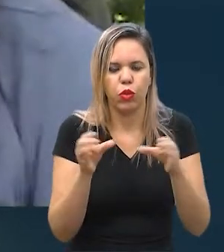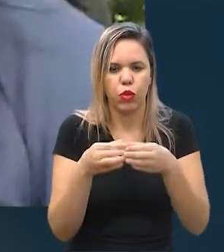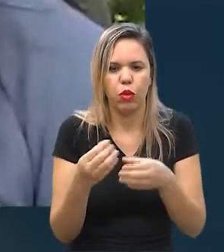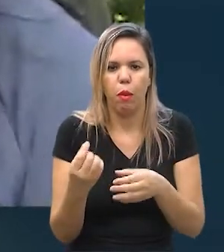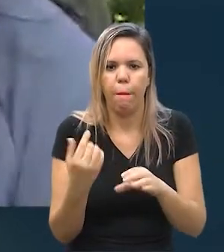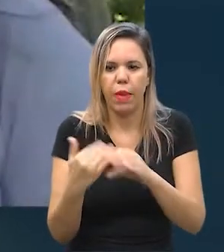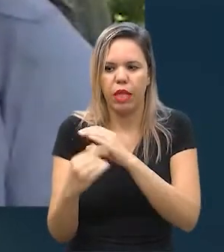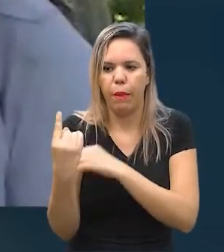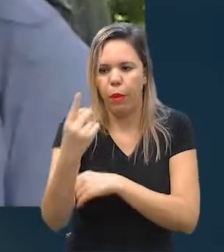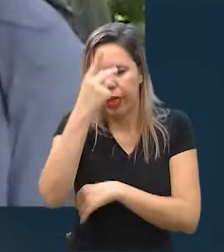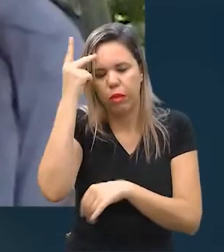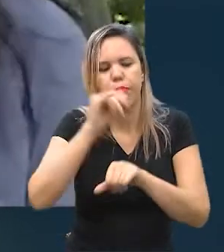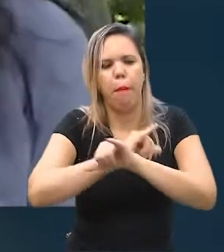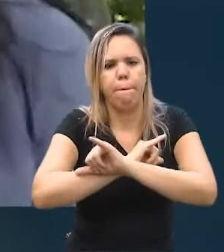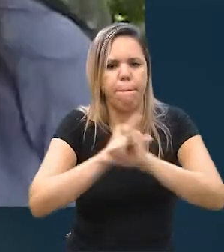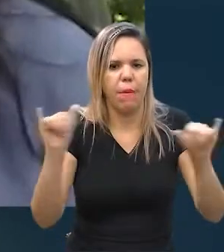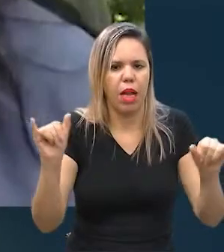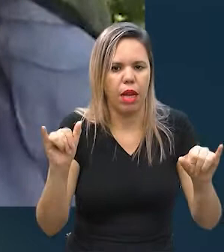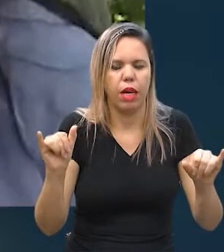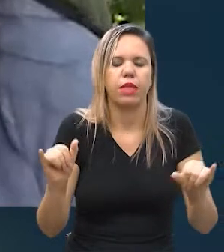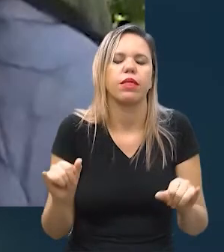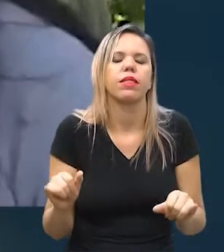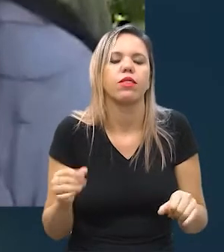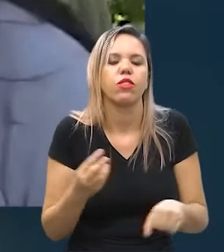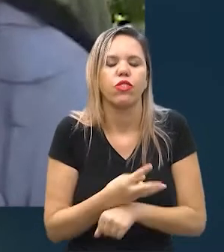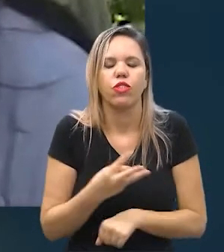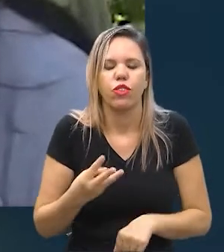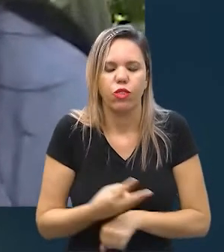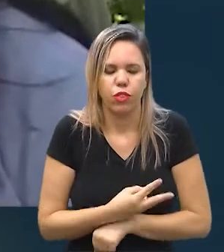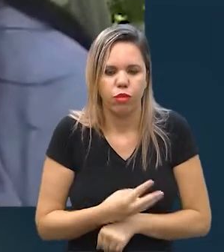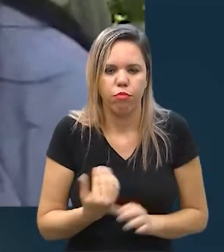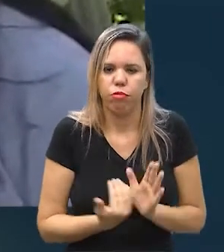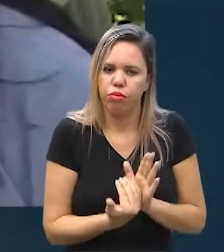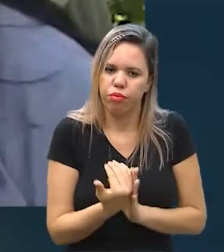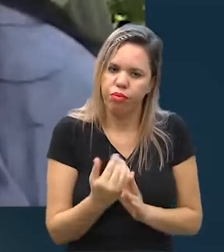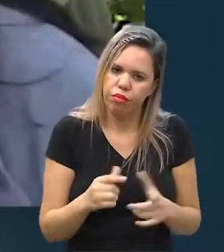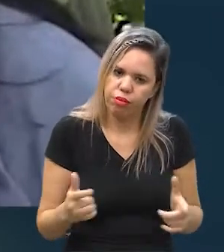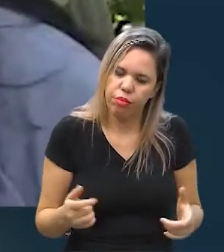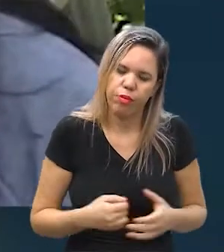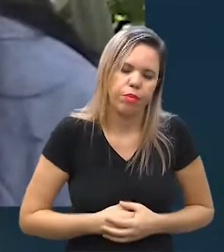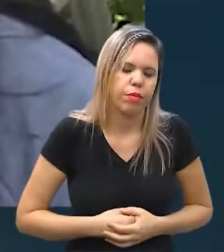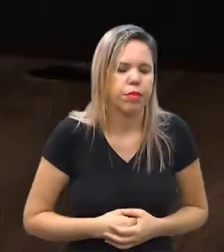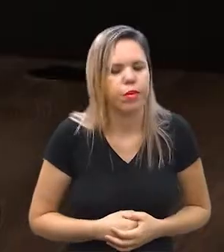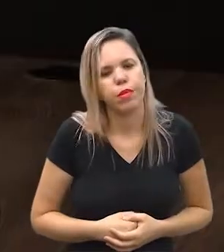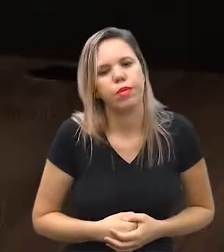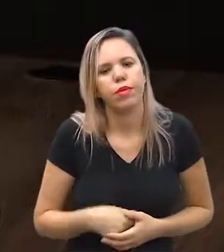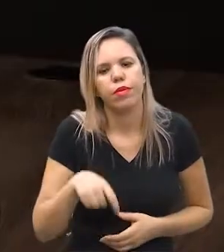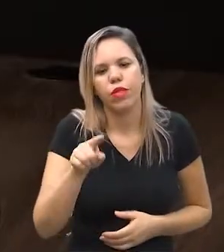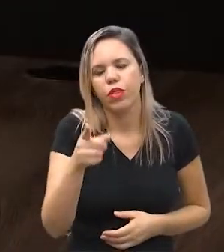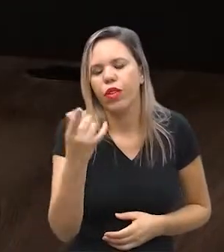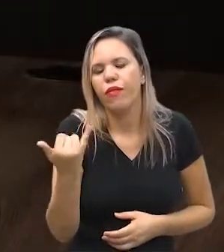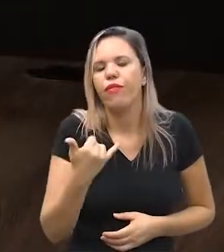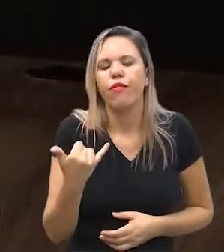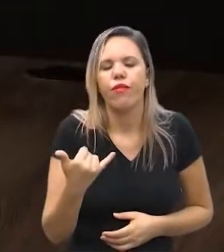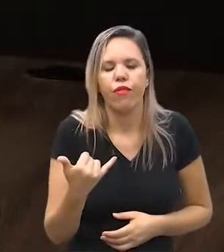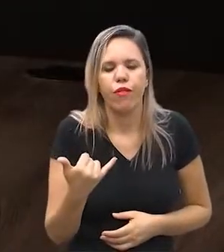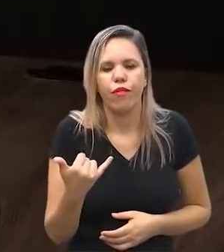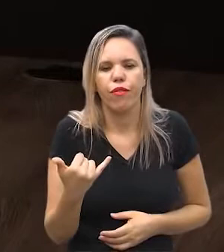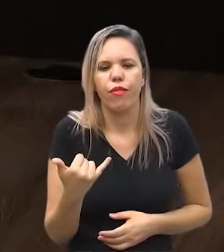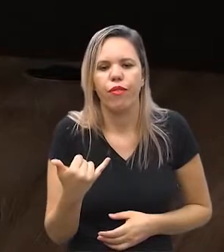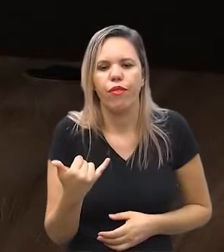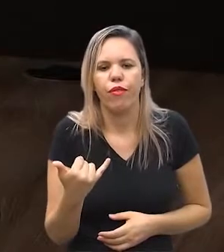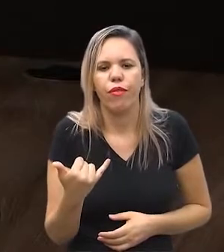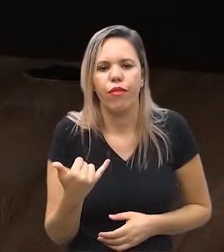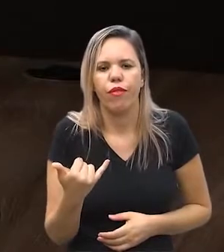para um e essa pessoa divulga na lista do WhatsApp ali. E aí vai crescendo, né, dessa forma. Você falou, inclusive